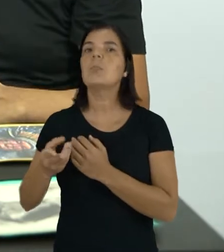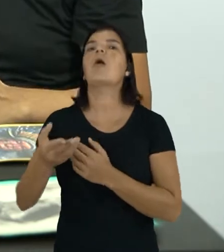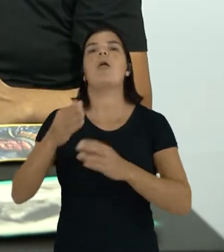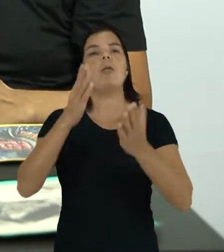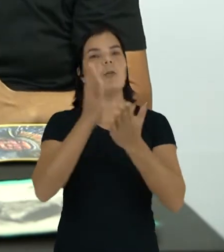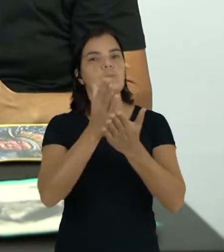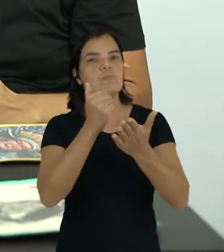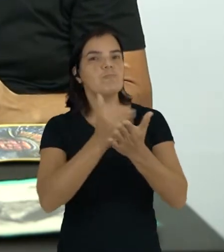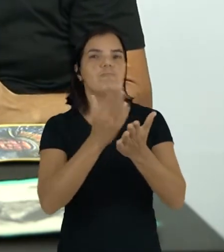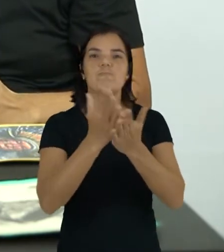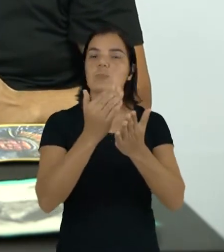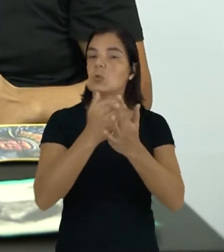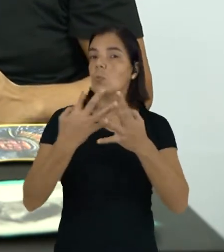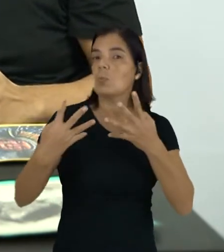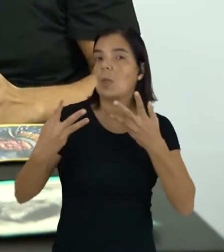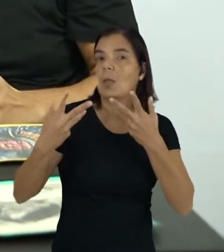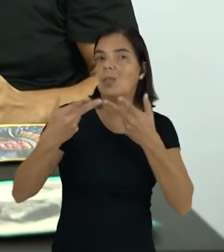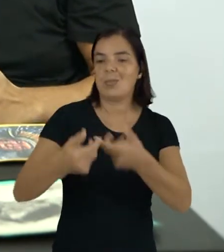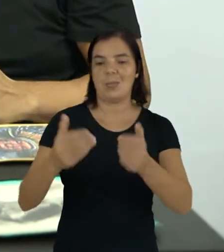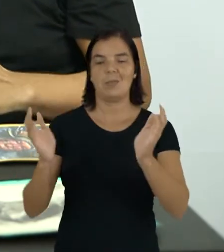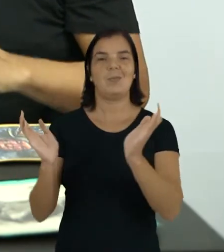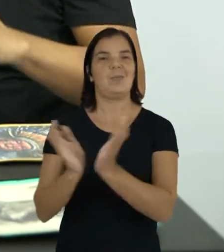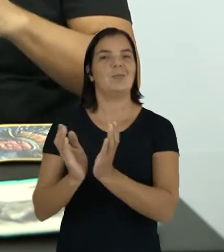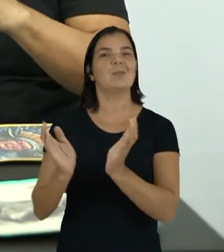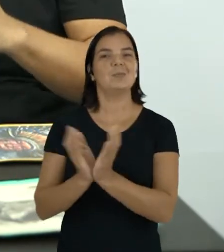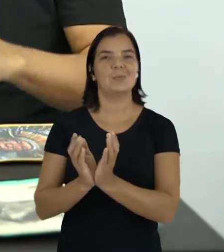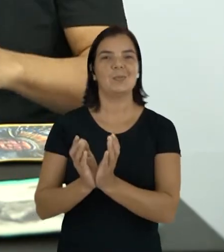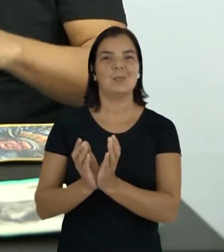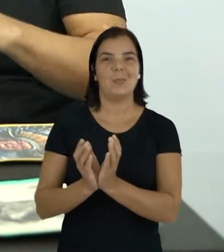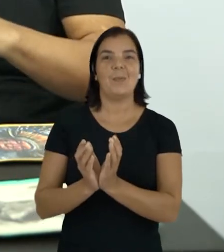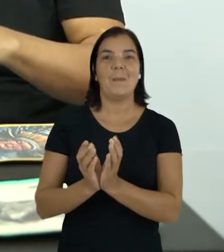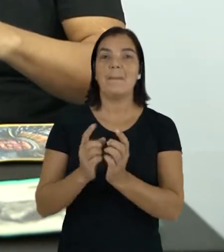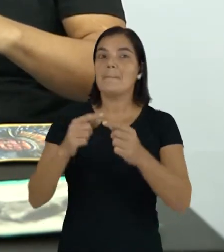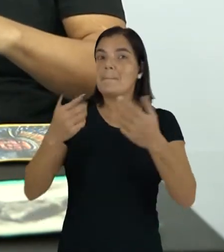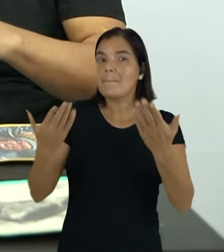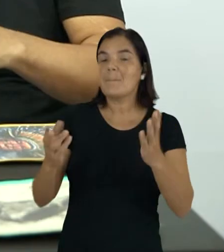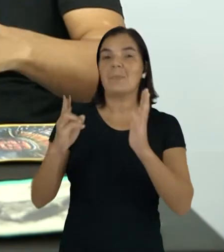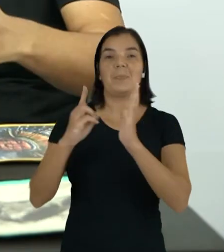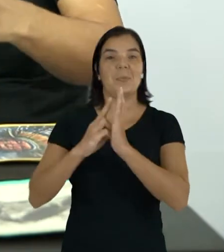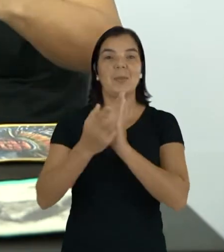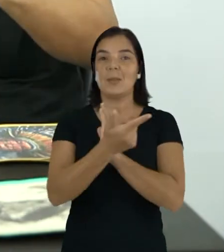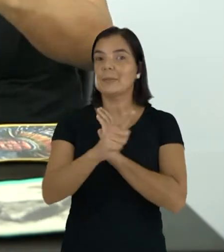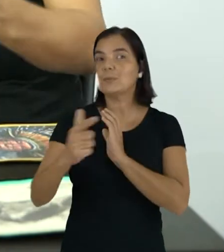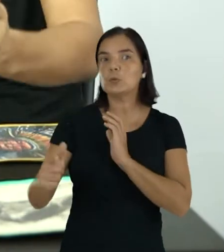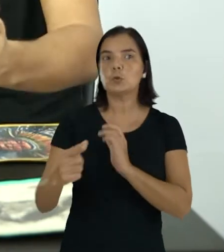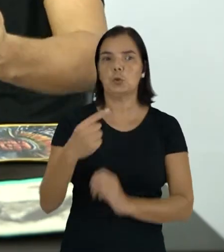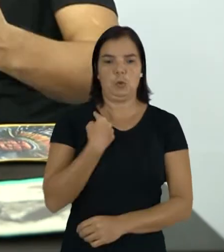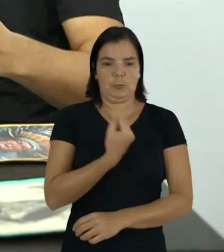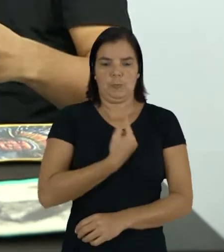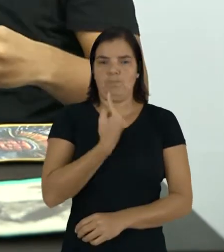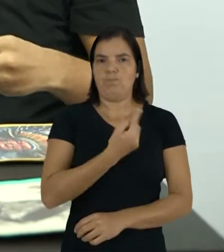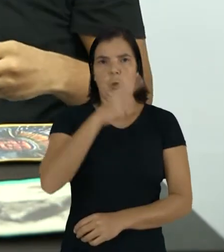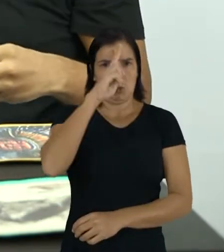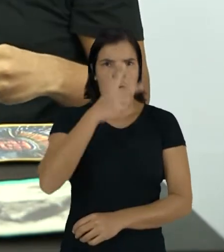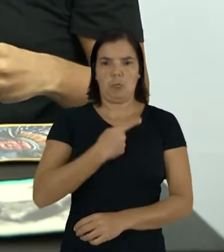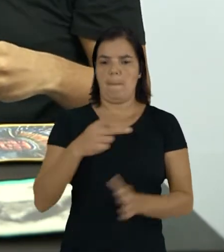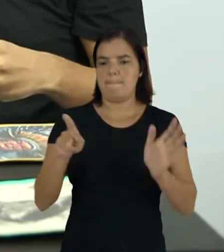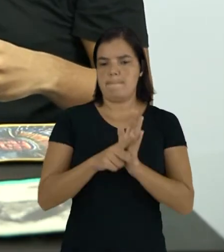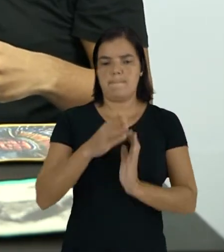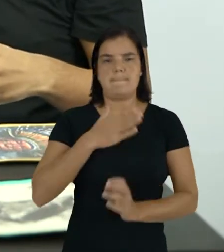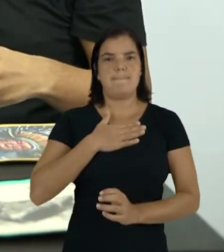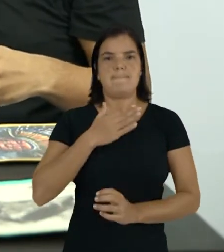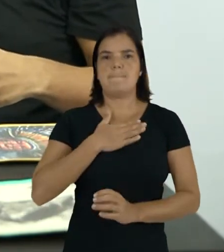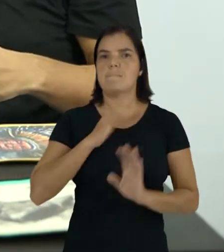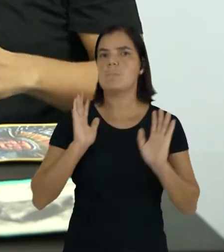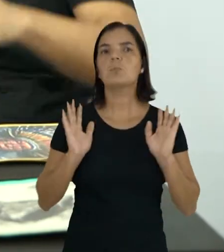dividido para todos da comunidade. Portanto, os indígenas não tinham esse individualismo de me pertencer